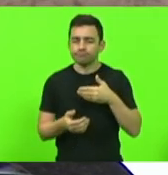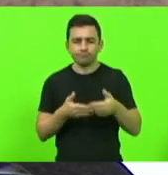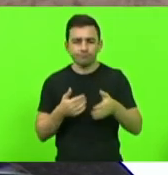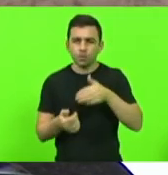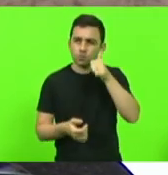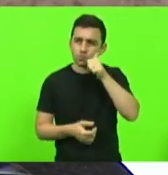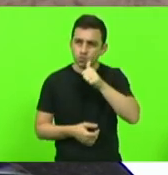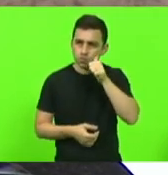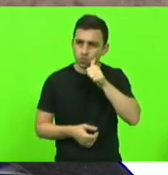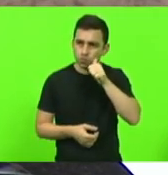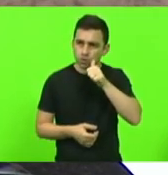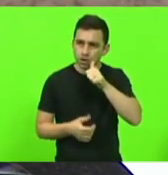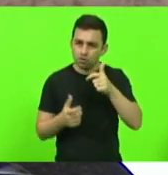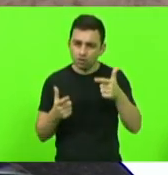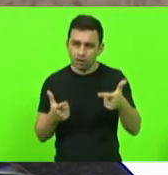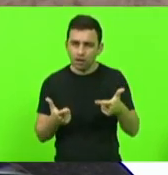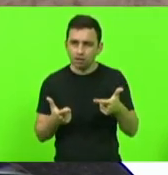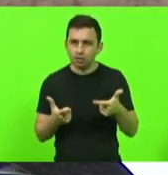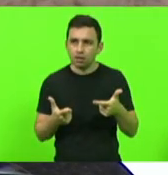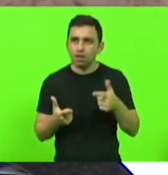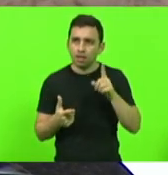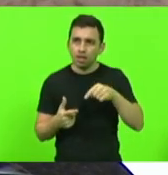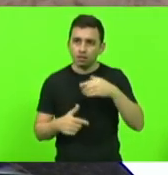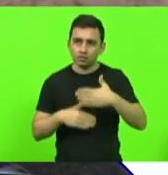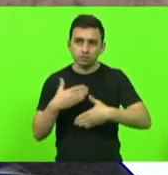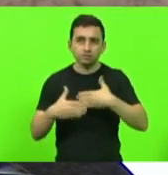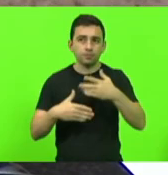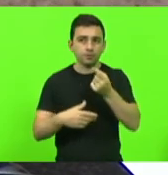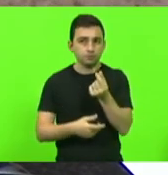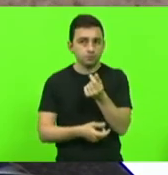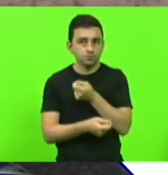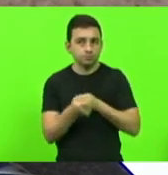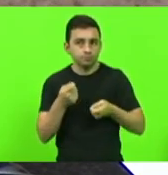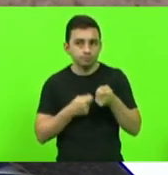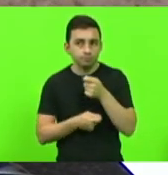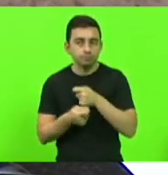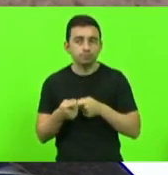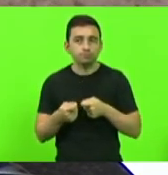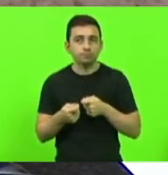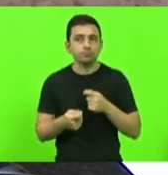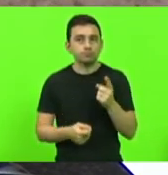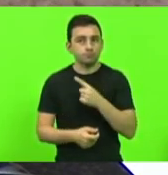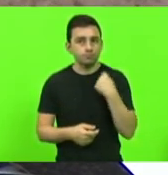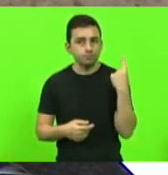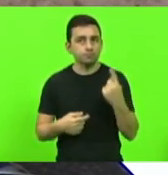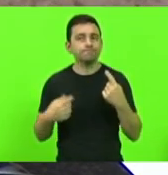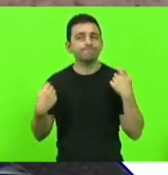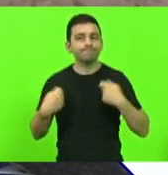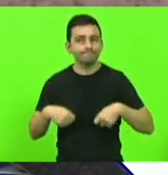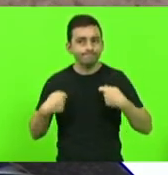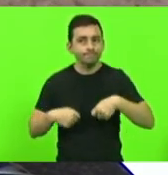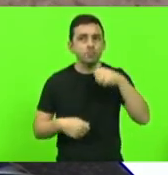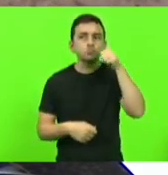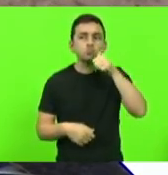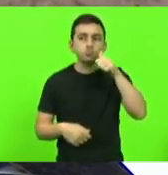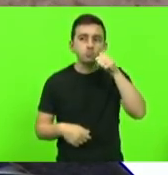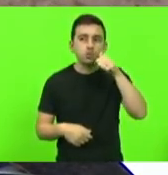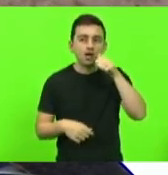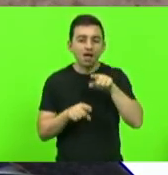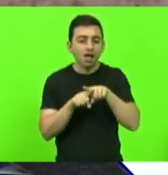em uma situação de fragilidade é o desenvolvimento econômico. Nós precisamos ter mulheres que consigam,